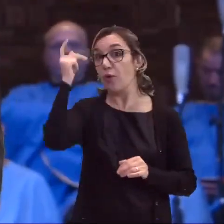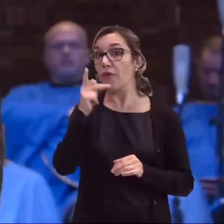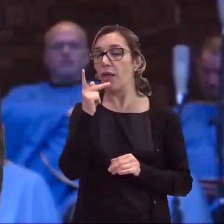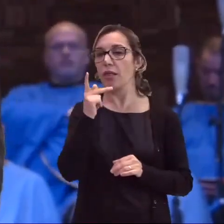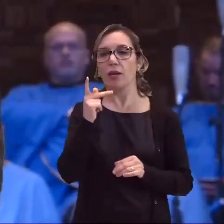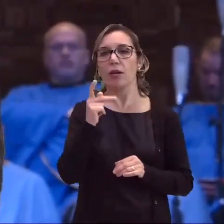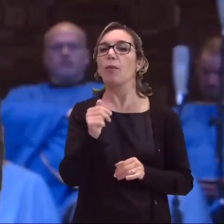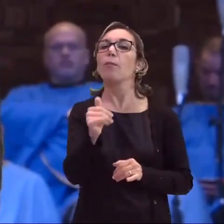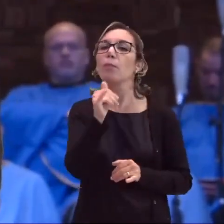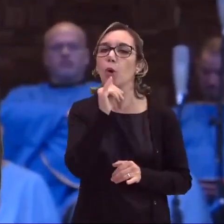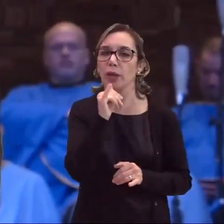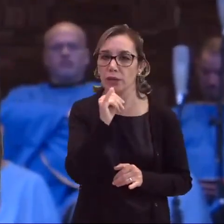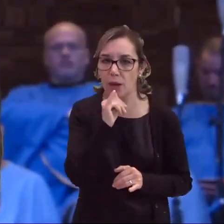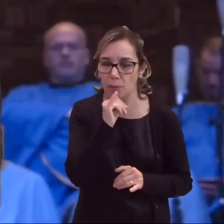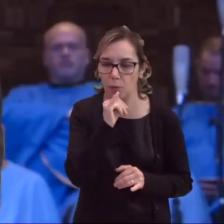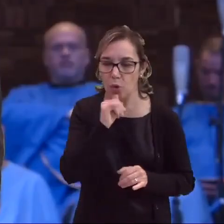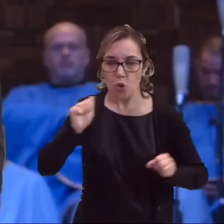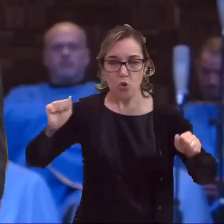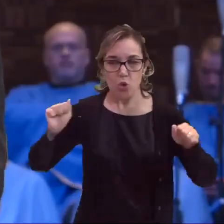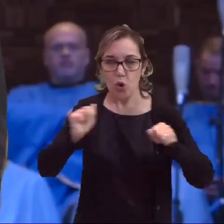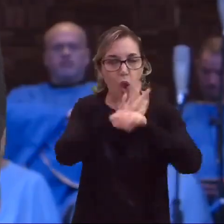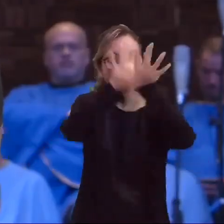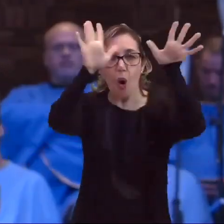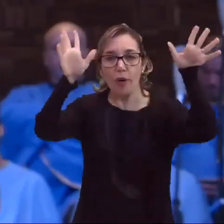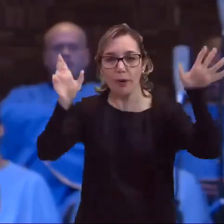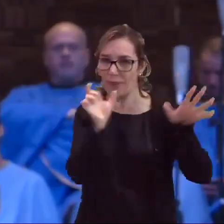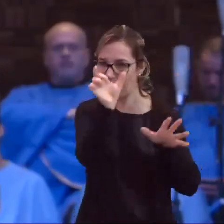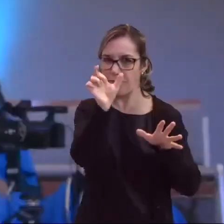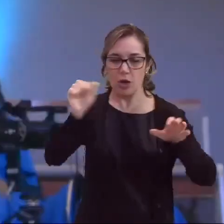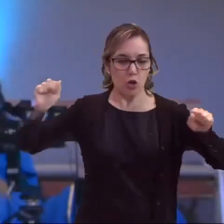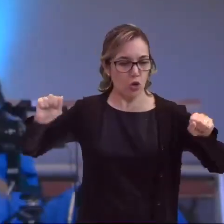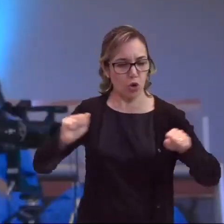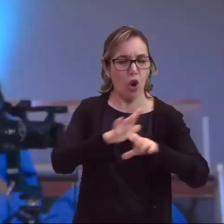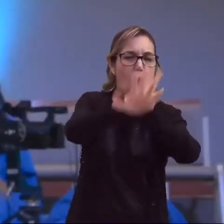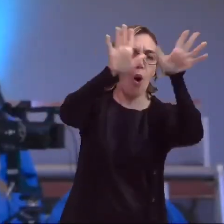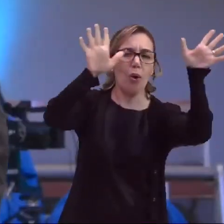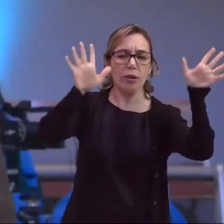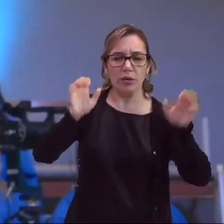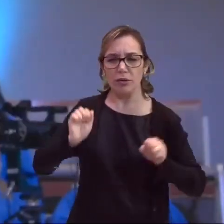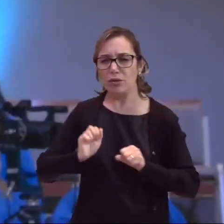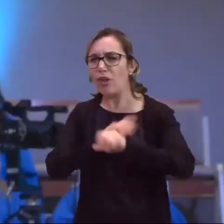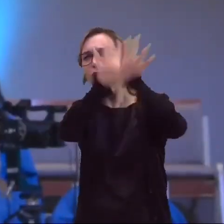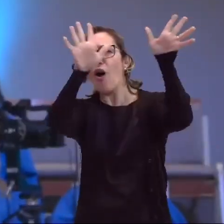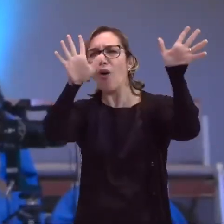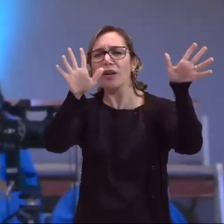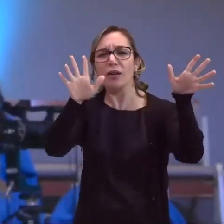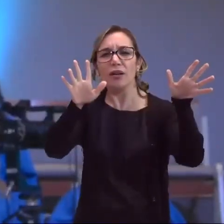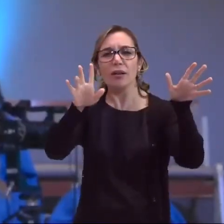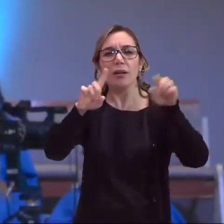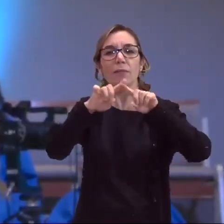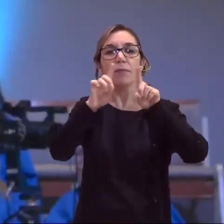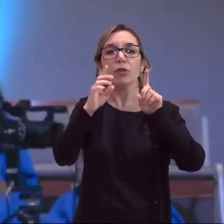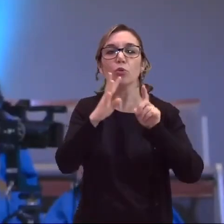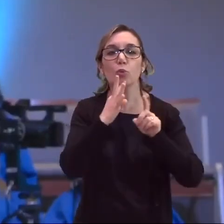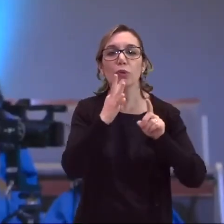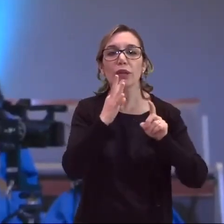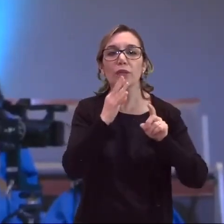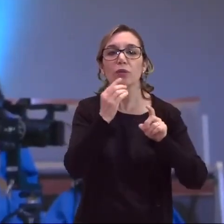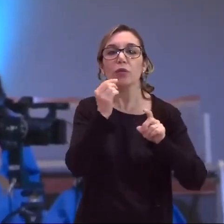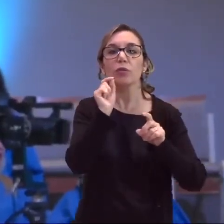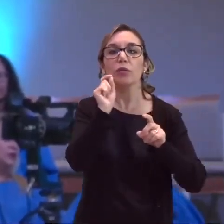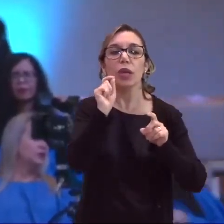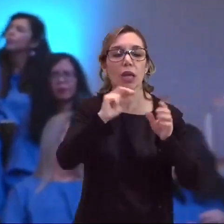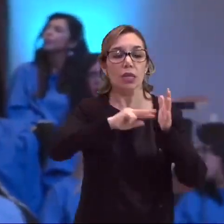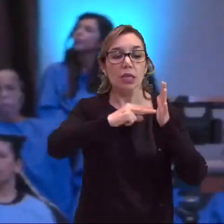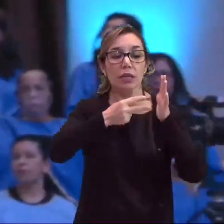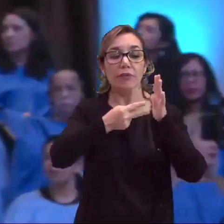a glória o Aleluia alguns sabe nem todos Olá queridos a gente tem que falar do coração adoração a